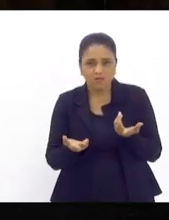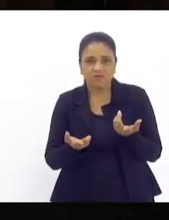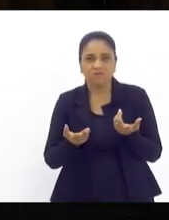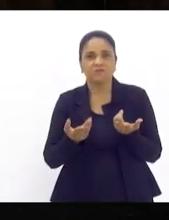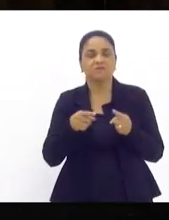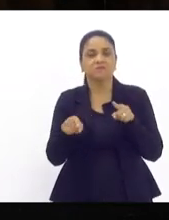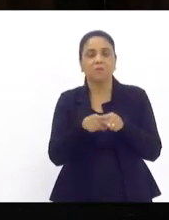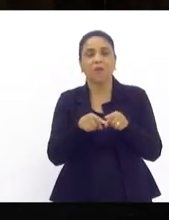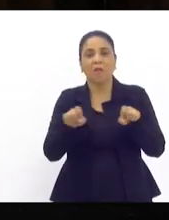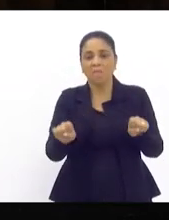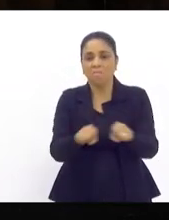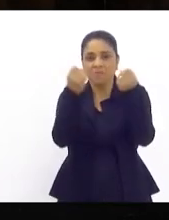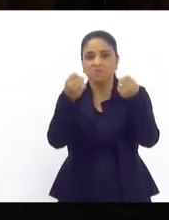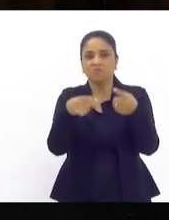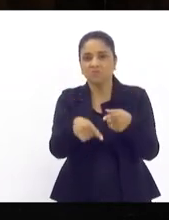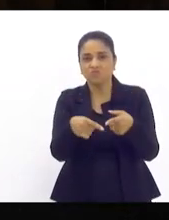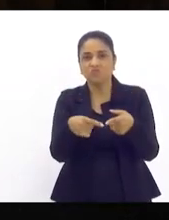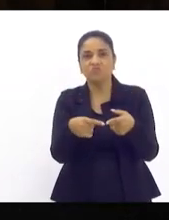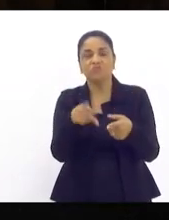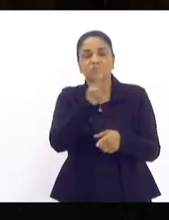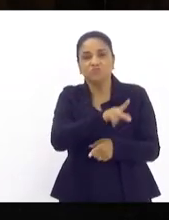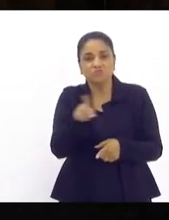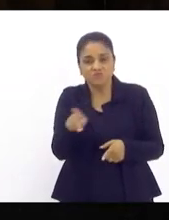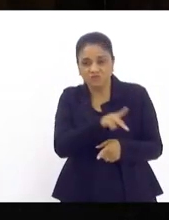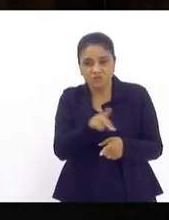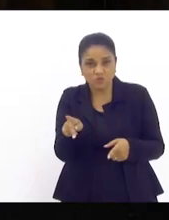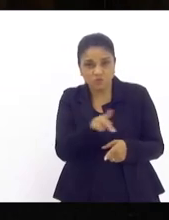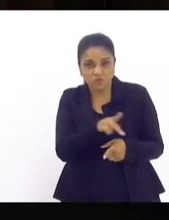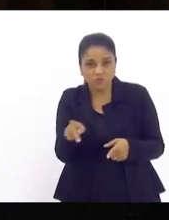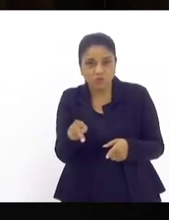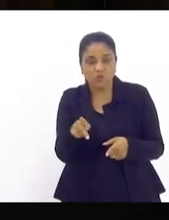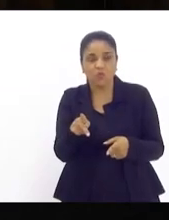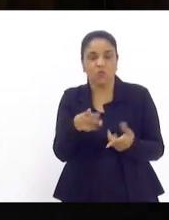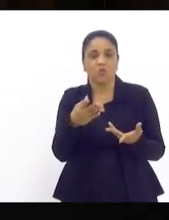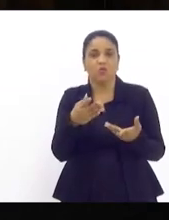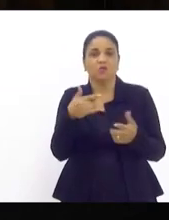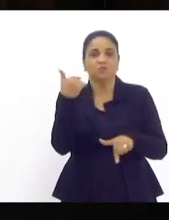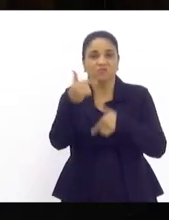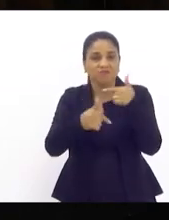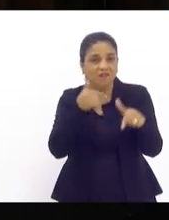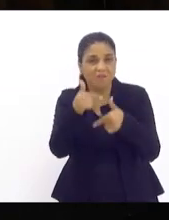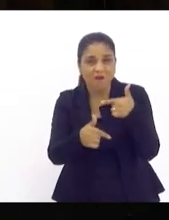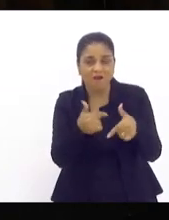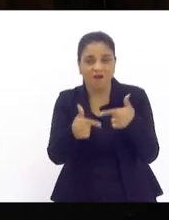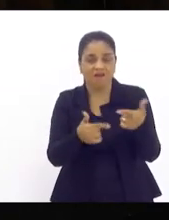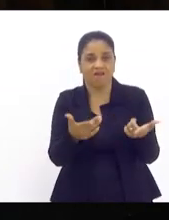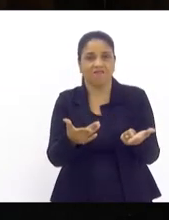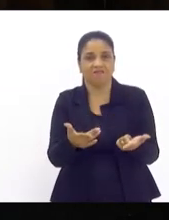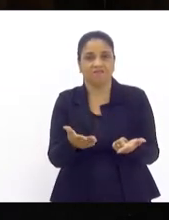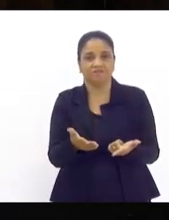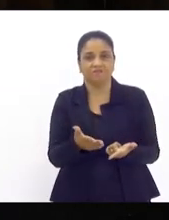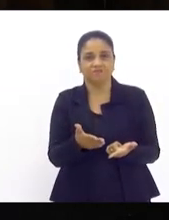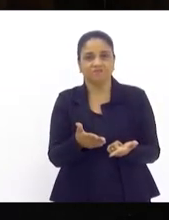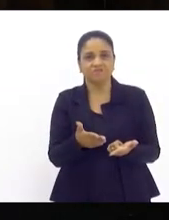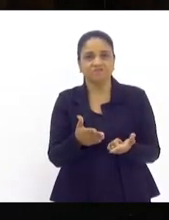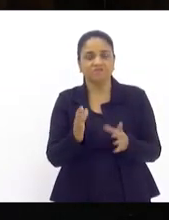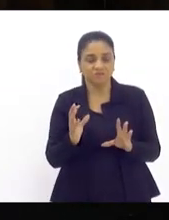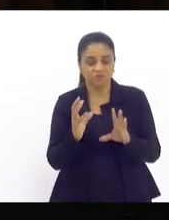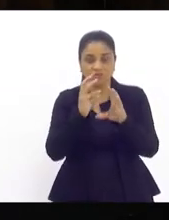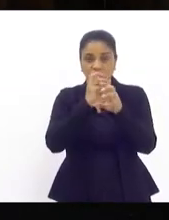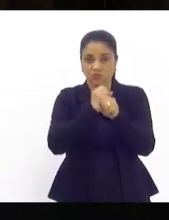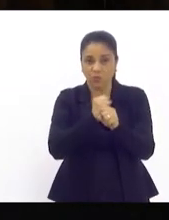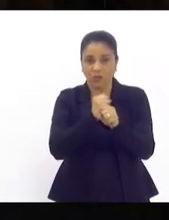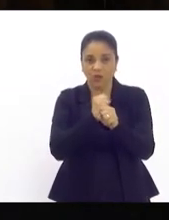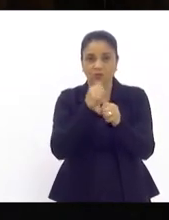precarização docente. Avançamos para um processo de precarização do trabalho. Nesta forma, nós estamos se somando a essa